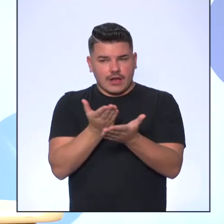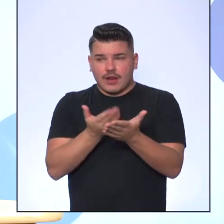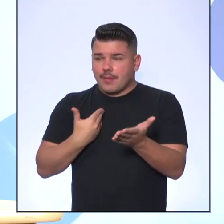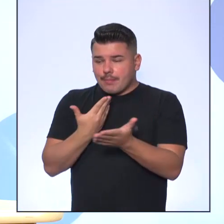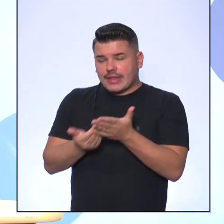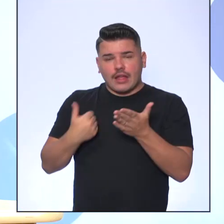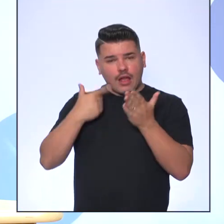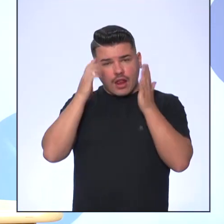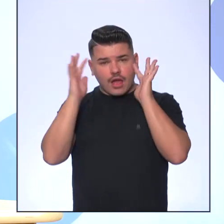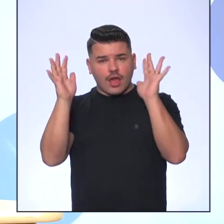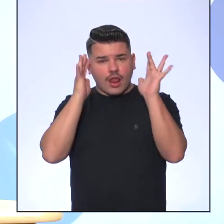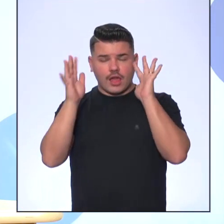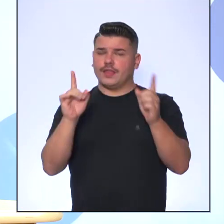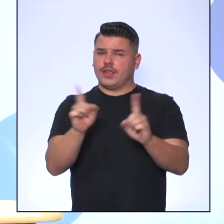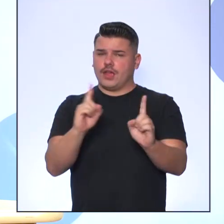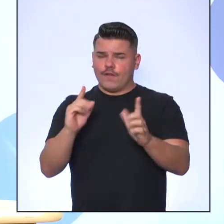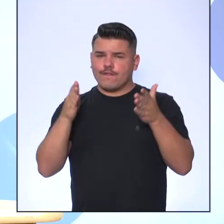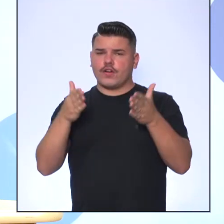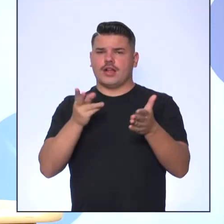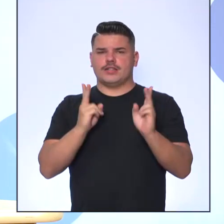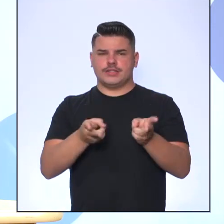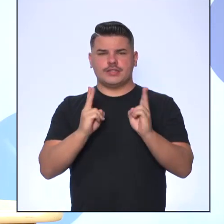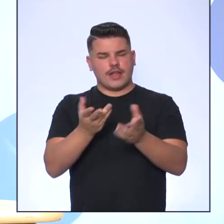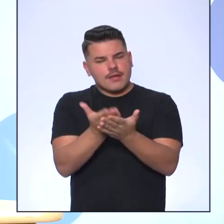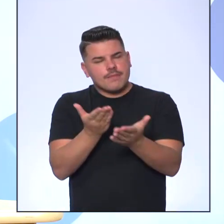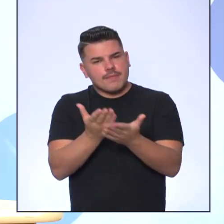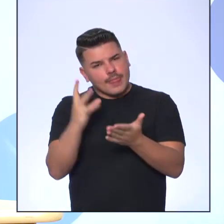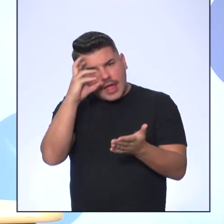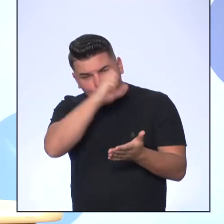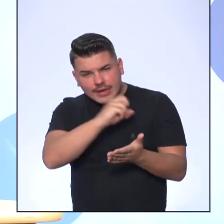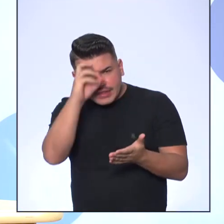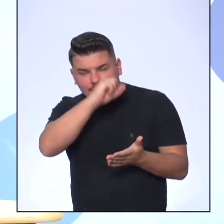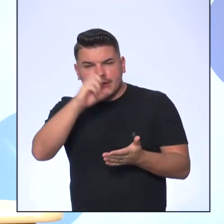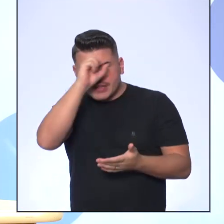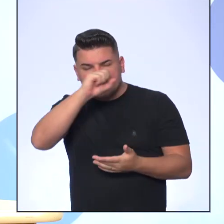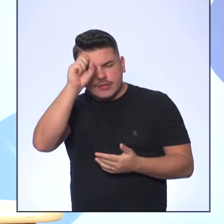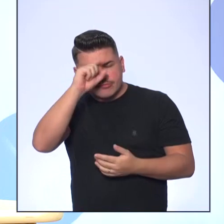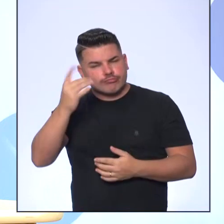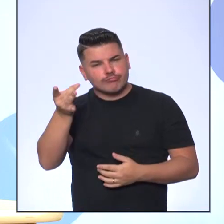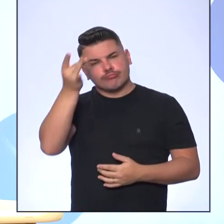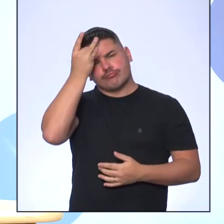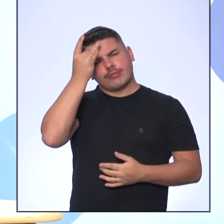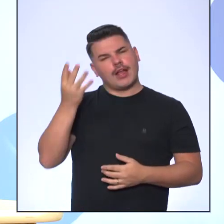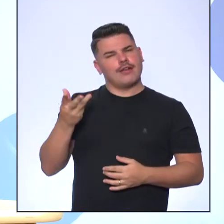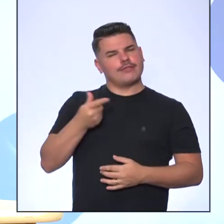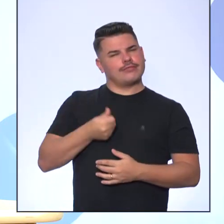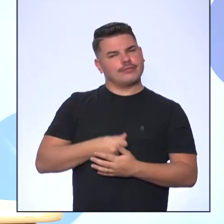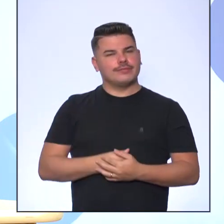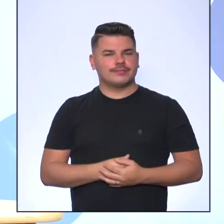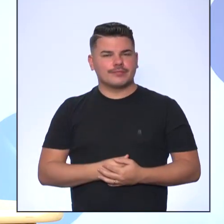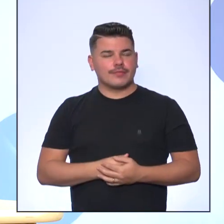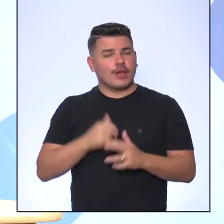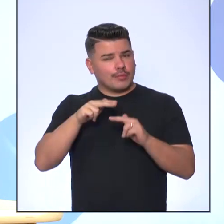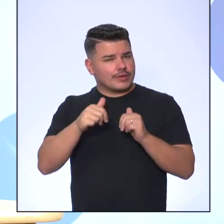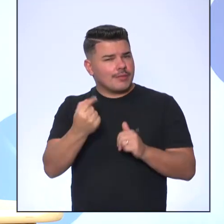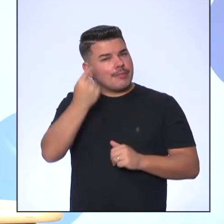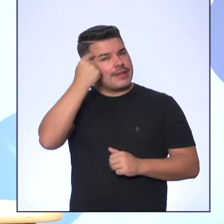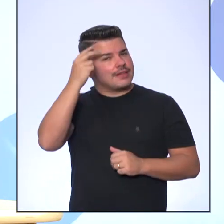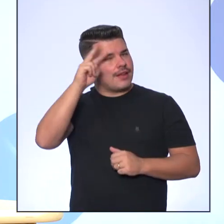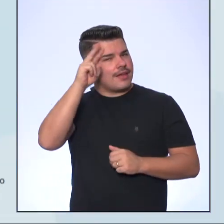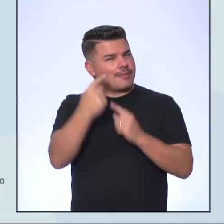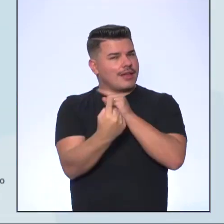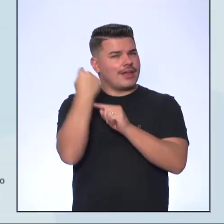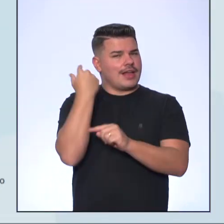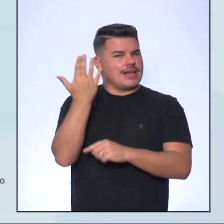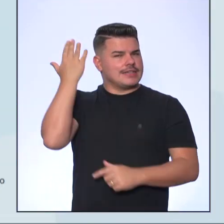percam esse conteúdo e vocês consigam sempre com essa habilidade, né? Então, vamos voltar na ideia do seguinte. Qual é